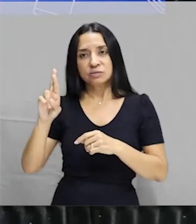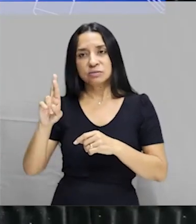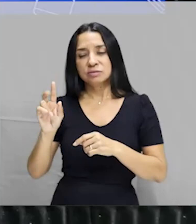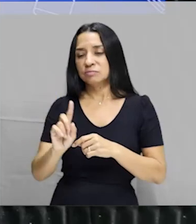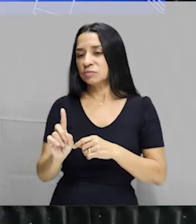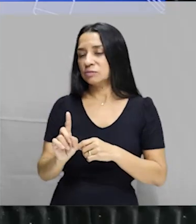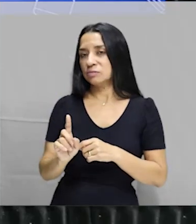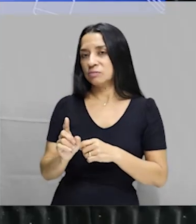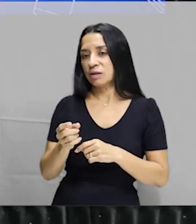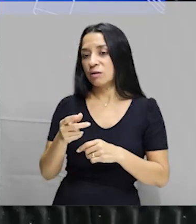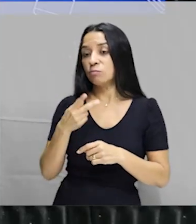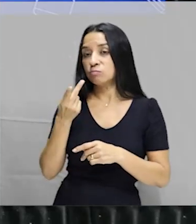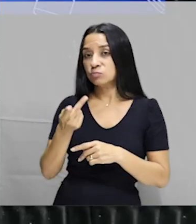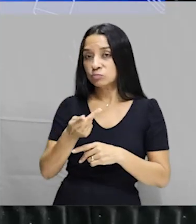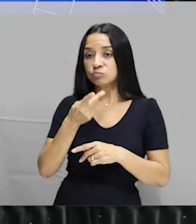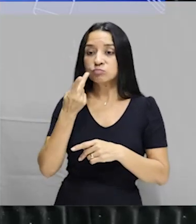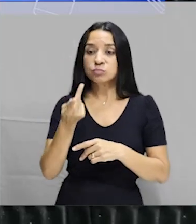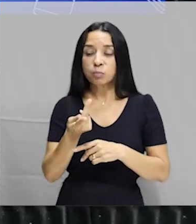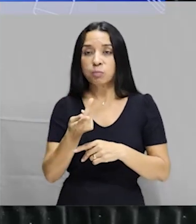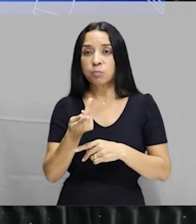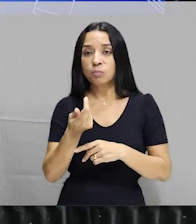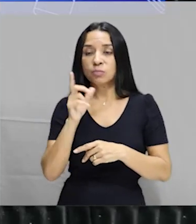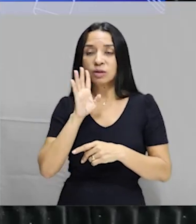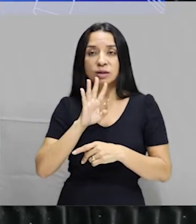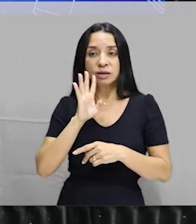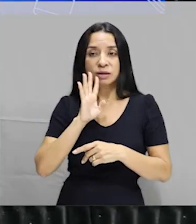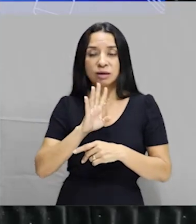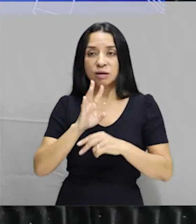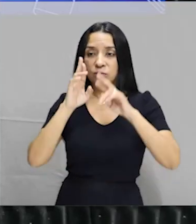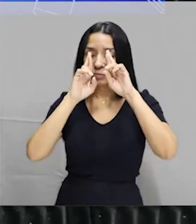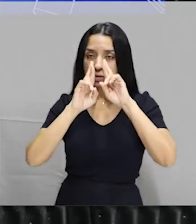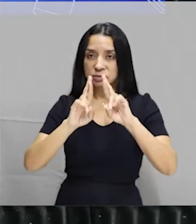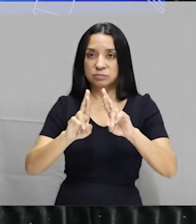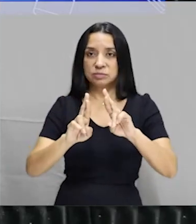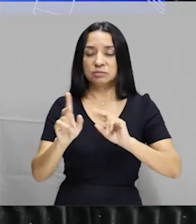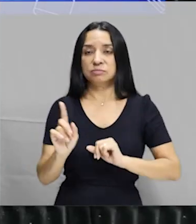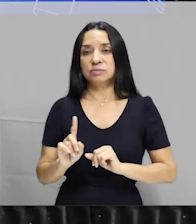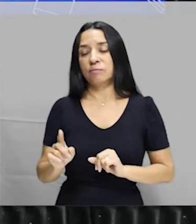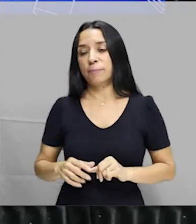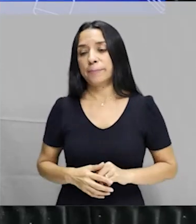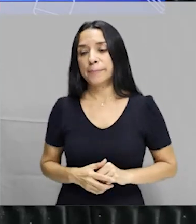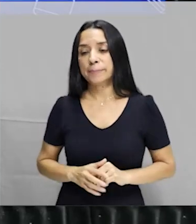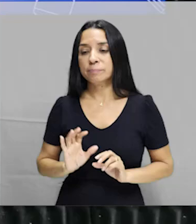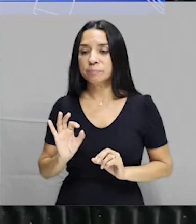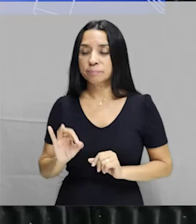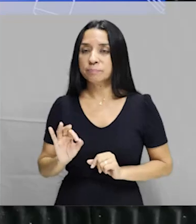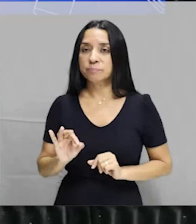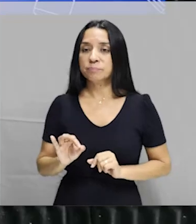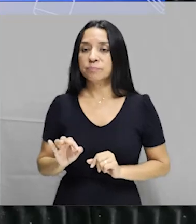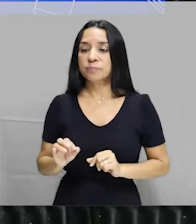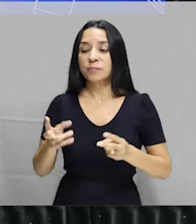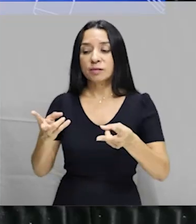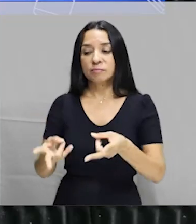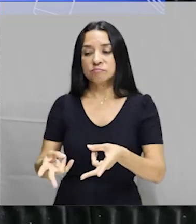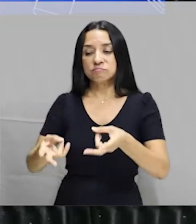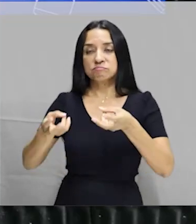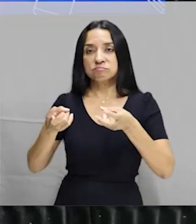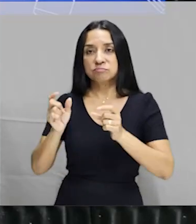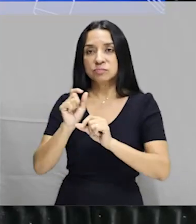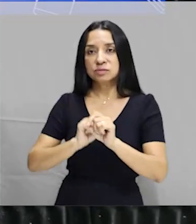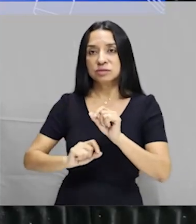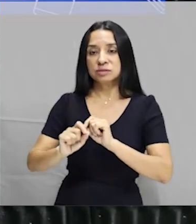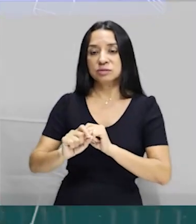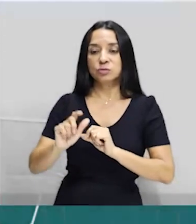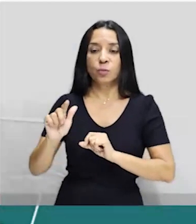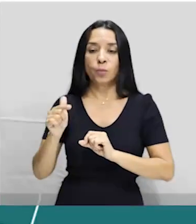não é uma entonação formal, não é uma entonação de respeito, tá certo? Então, fiquem atentos para isso. Vamos aqui